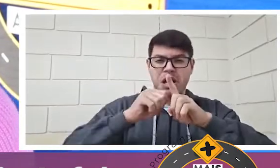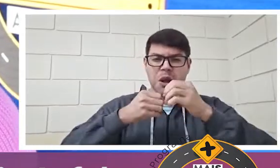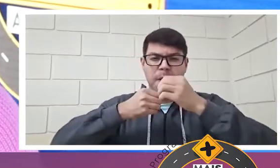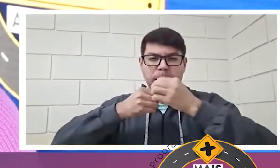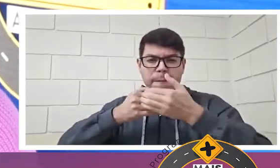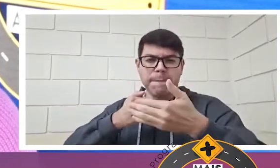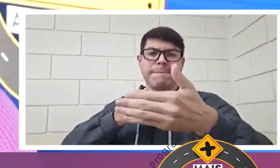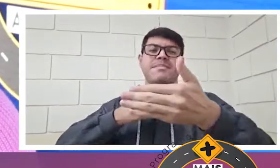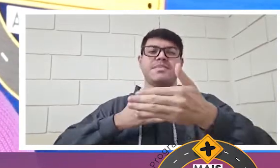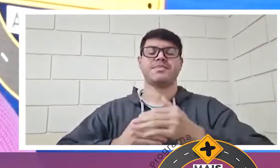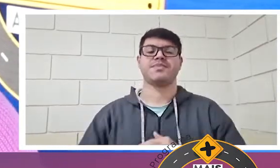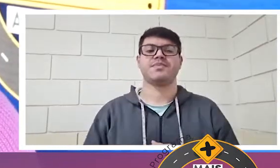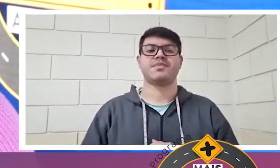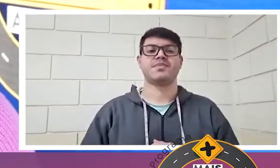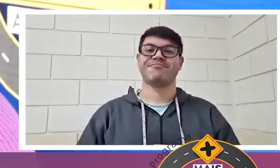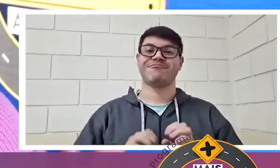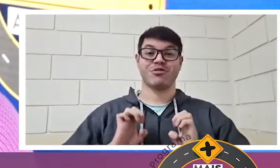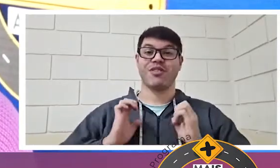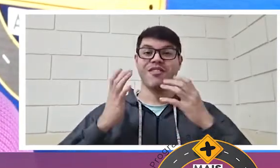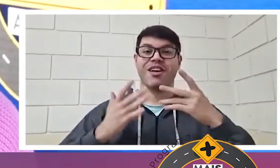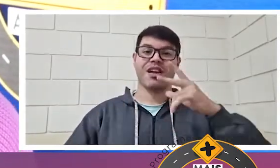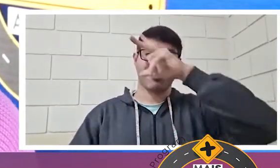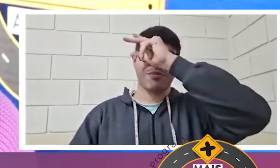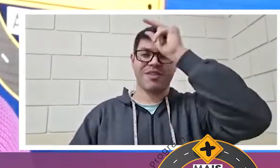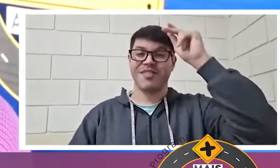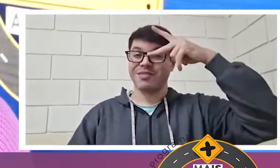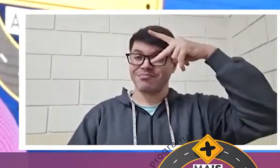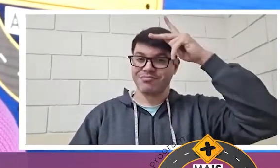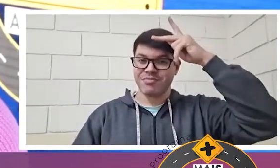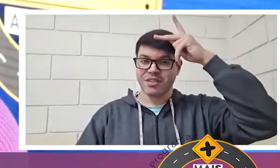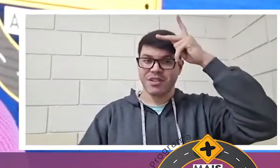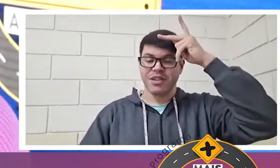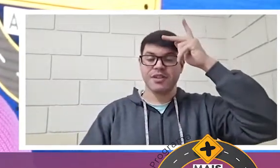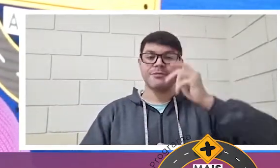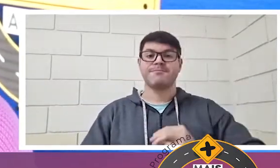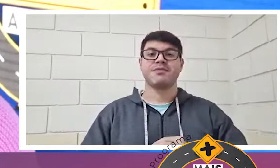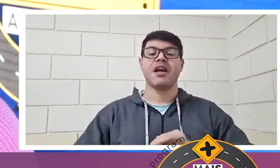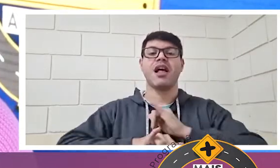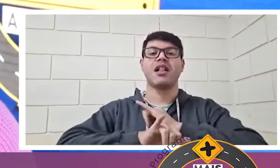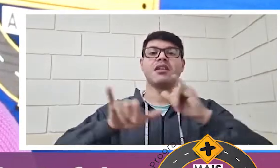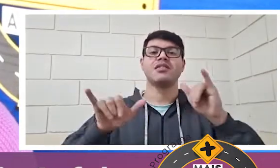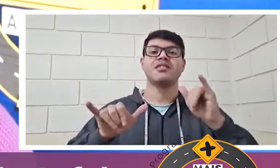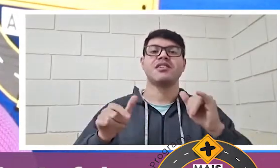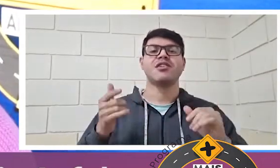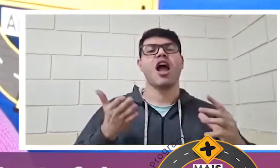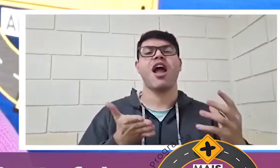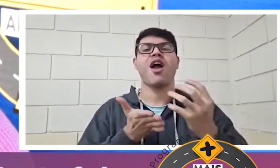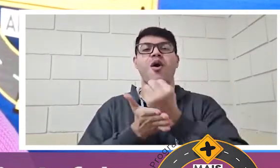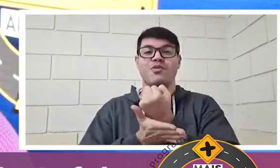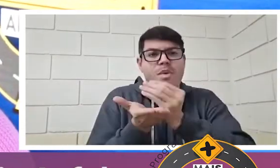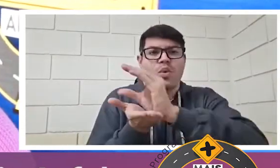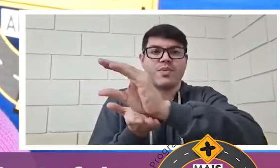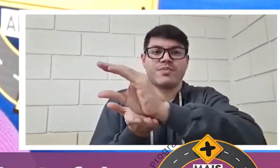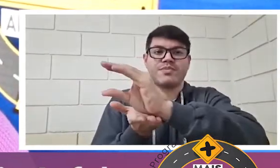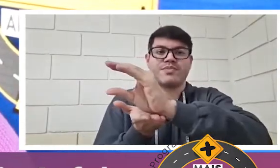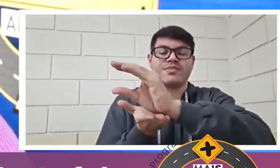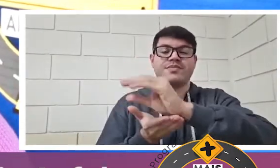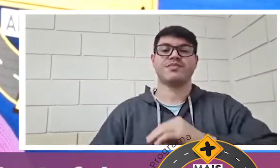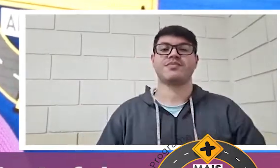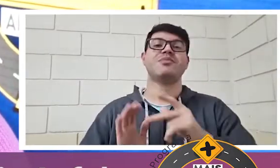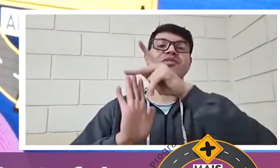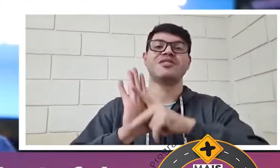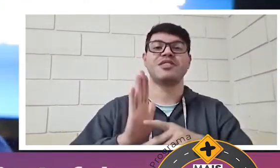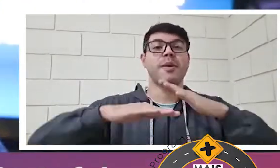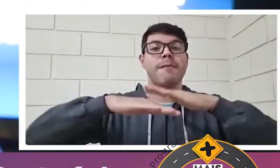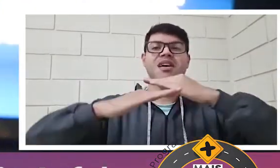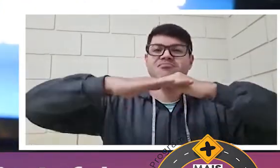evento o prefeito Pedrinho Eliseu anunciou a conquista de mais recursos que serão investidos no é mais asfalto